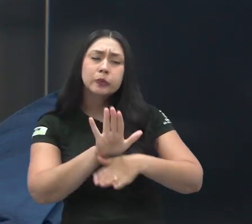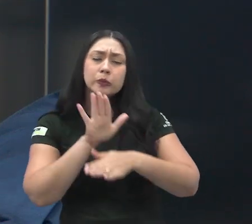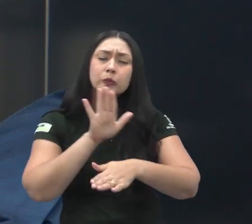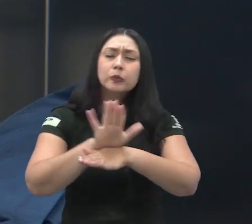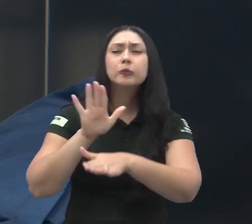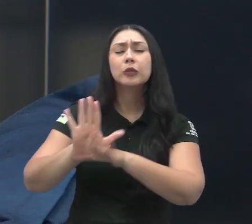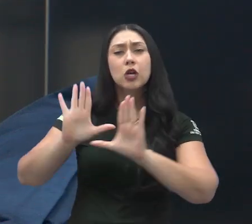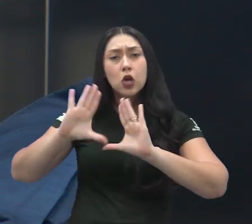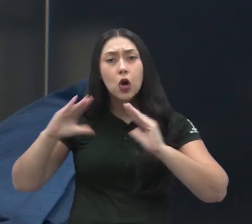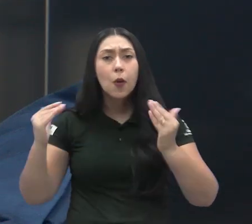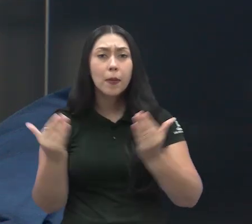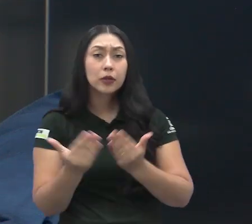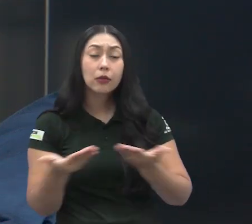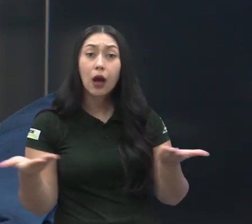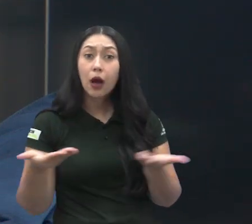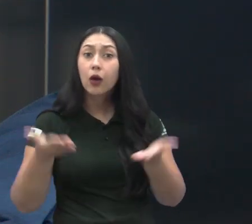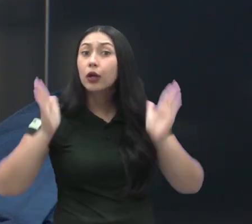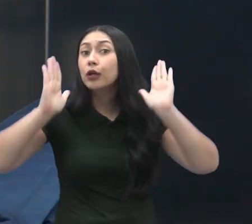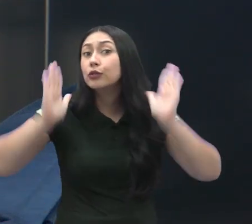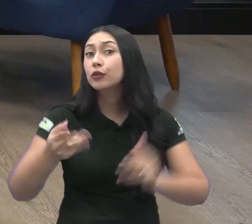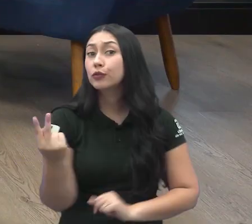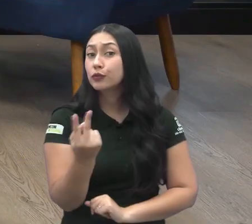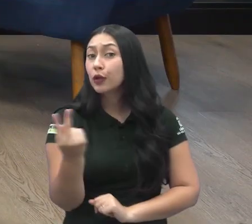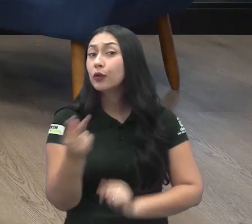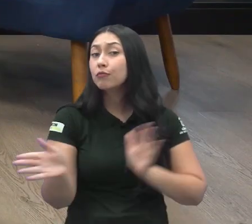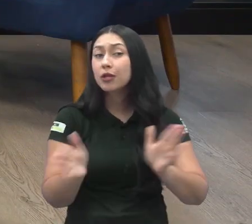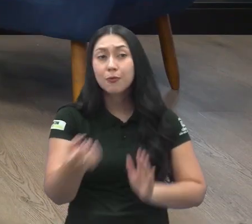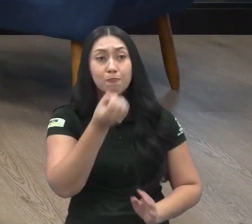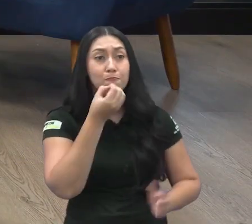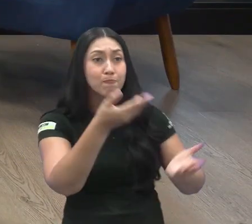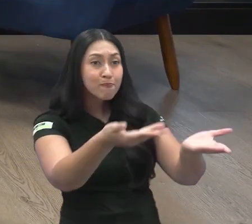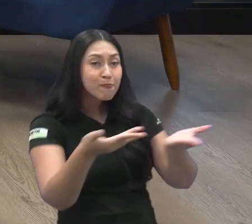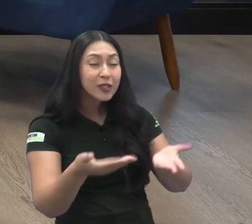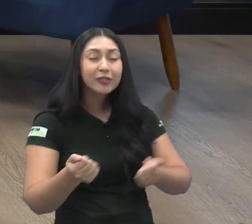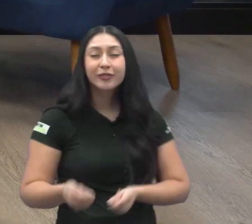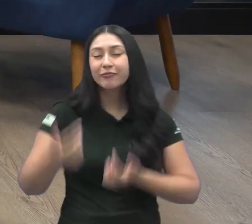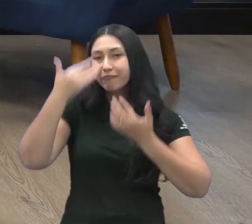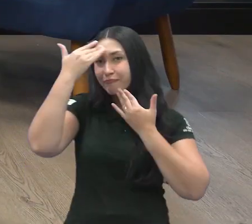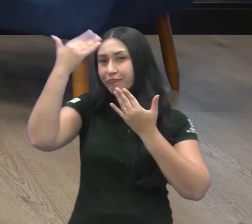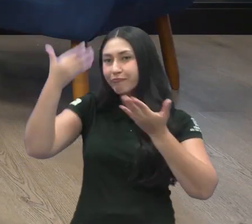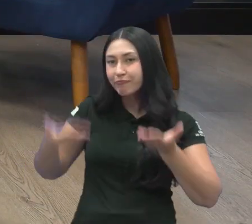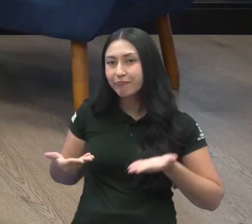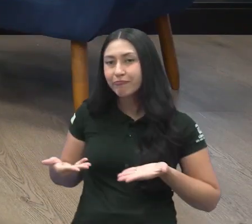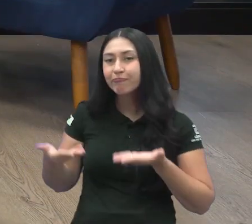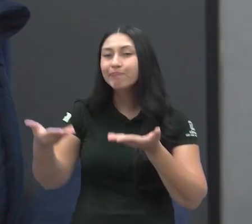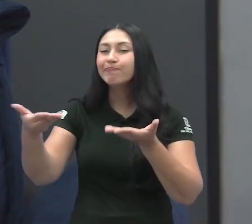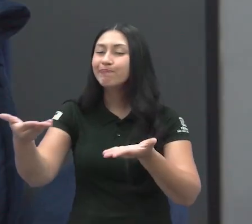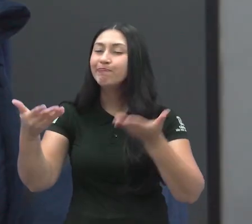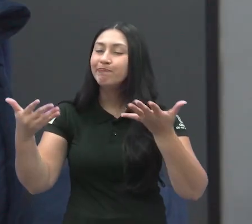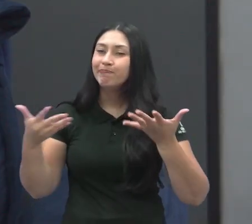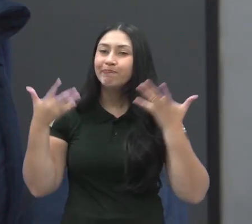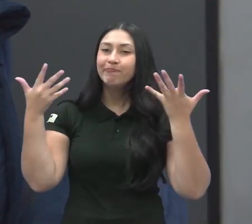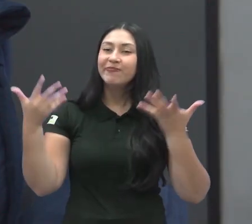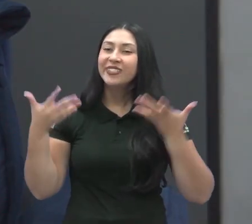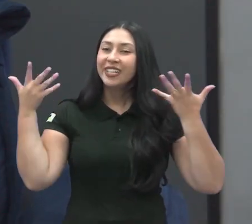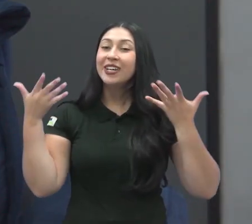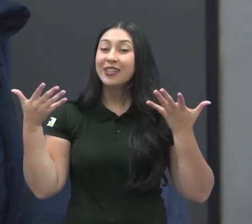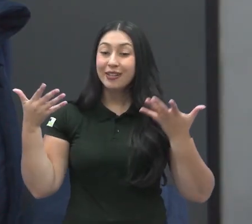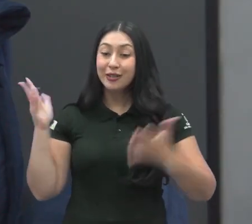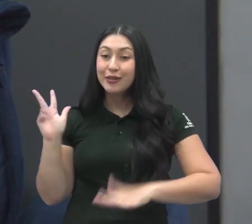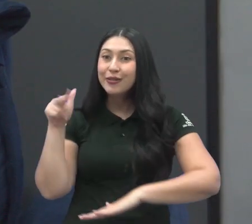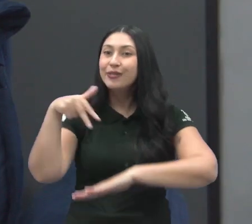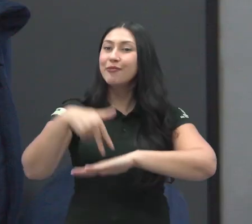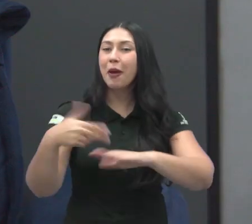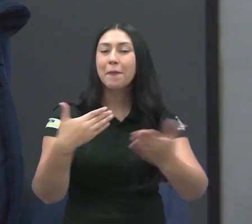Sérgio Camargo está no seu segundo mandato. Seja bem-vindo, vereador. Obrigado pelo convite, Érica, uma alegria muito grande poder estar